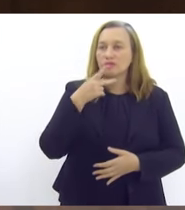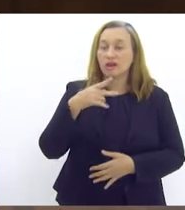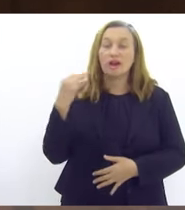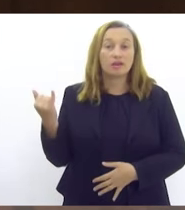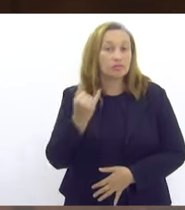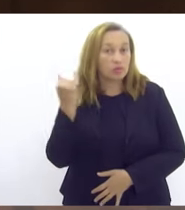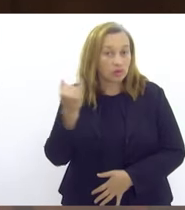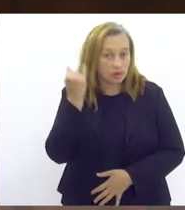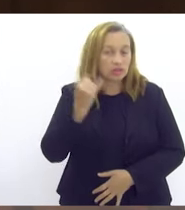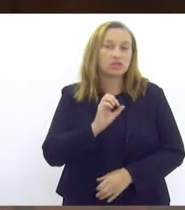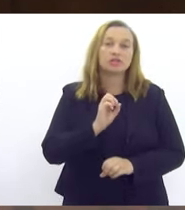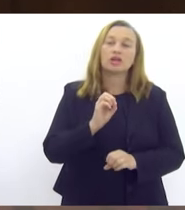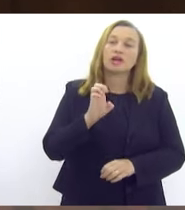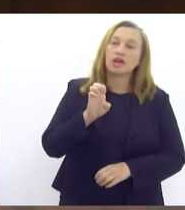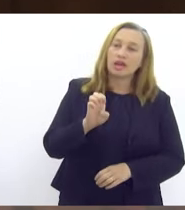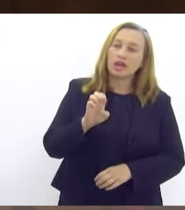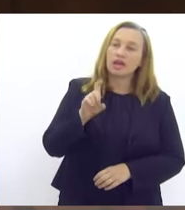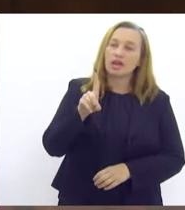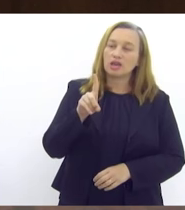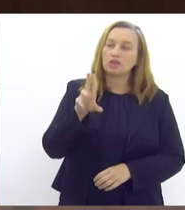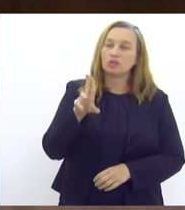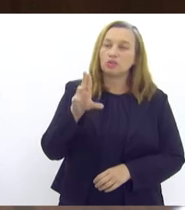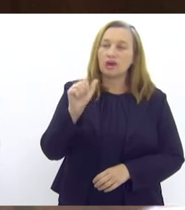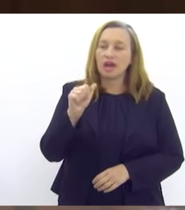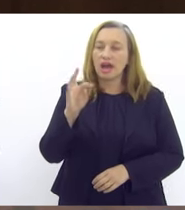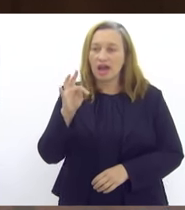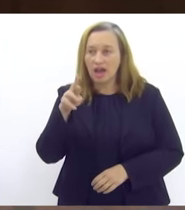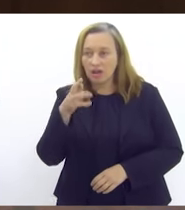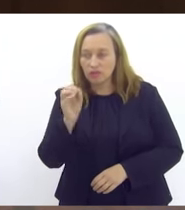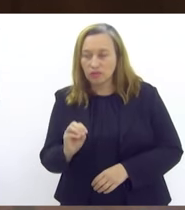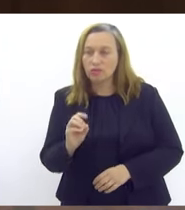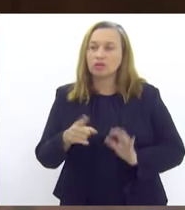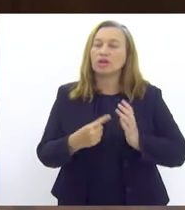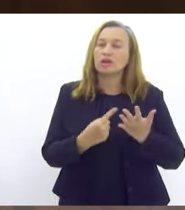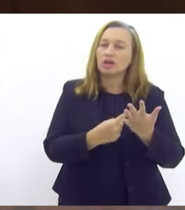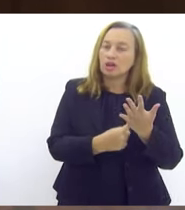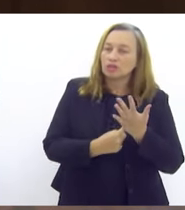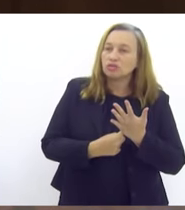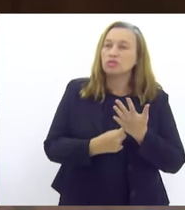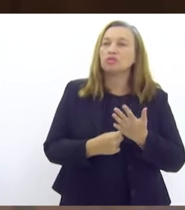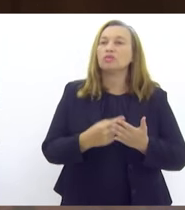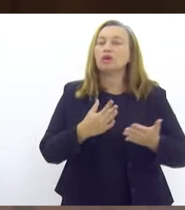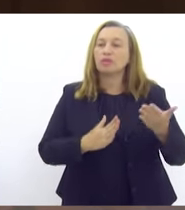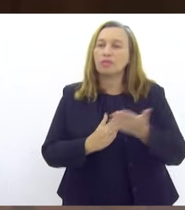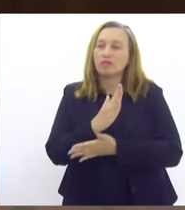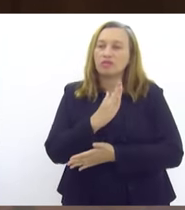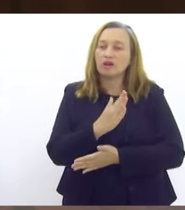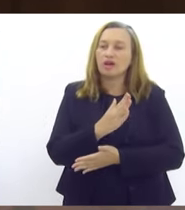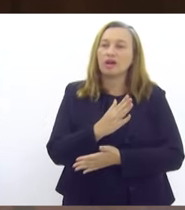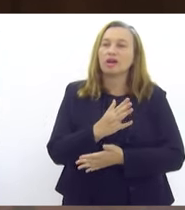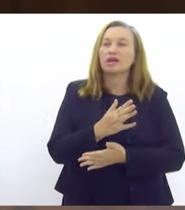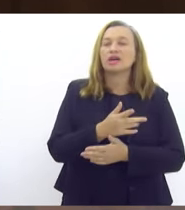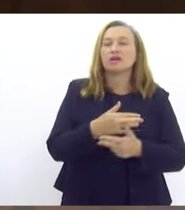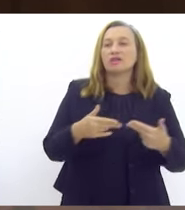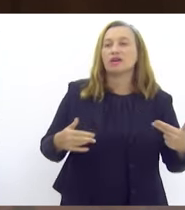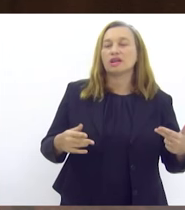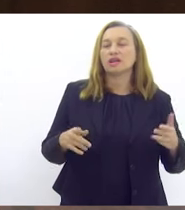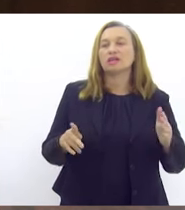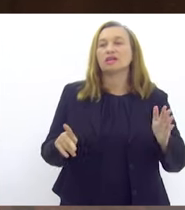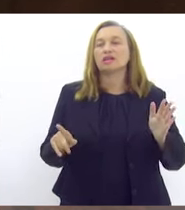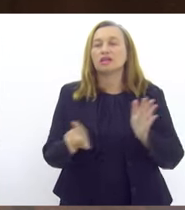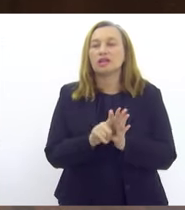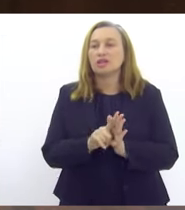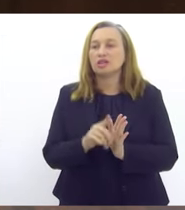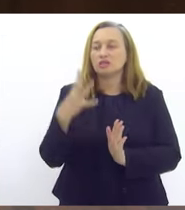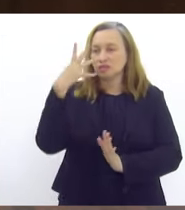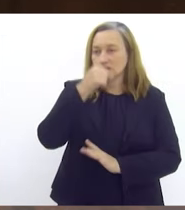importante, Educáfaro, que nos ajudou a aprovar tantas leis bonitas aqui contra o racismo e a intolerância. E a outra